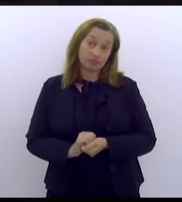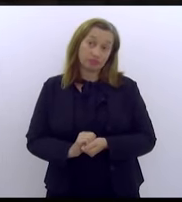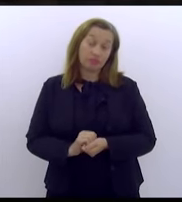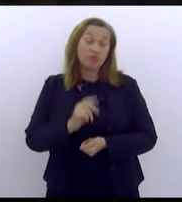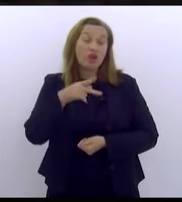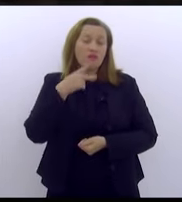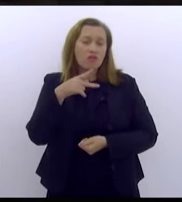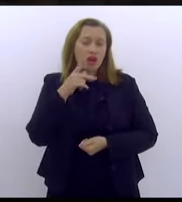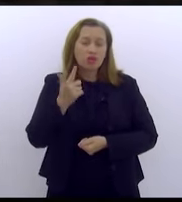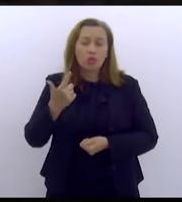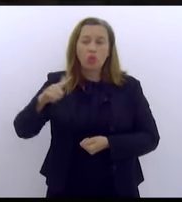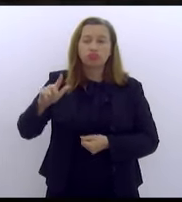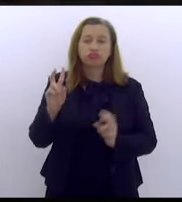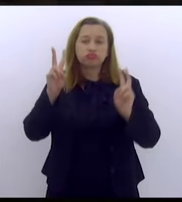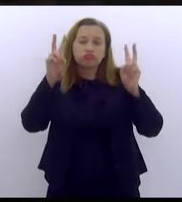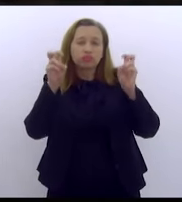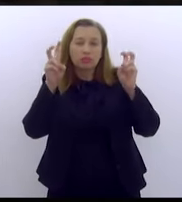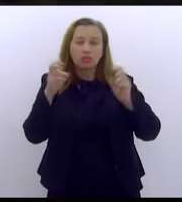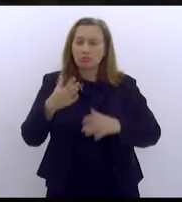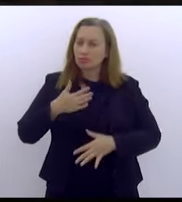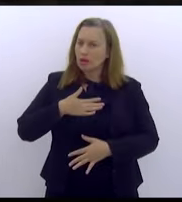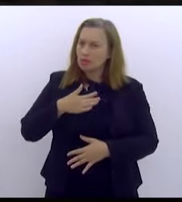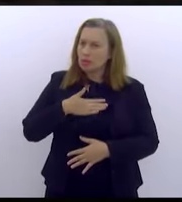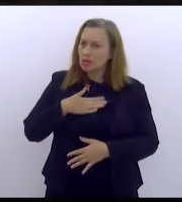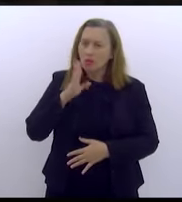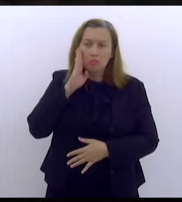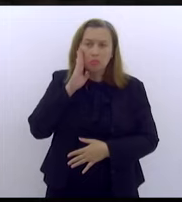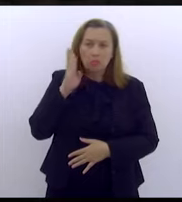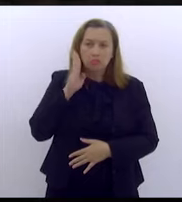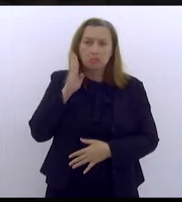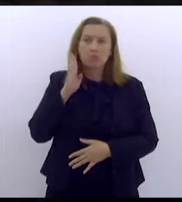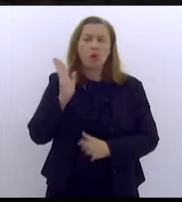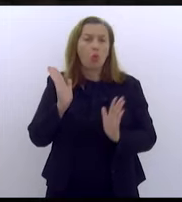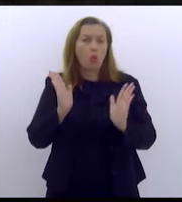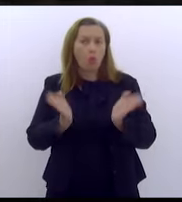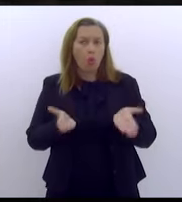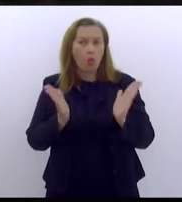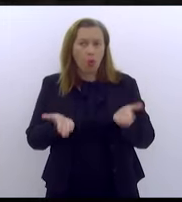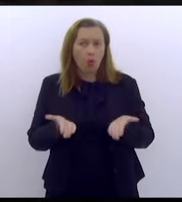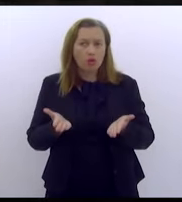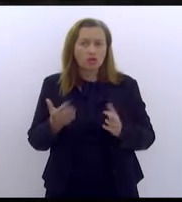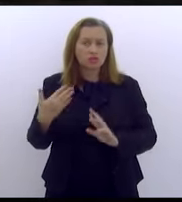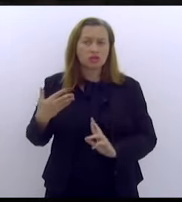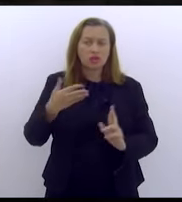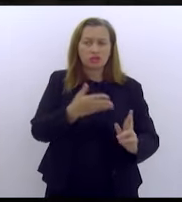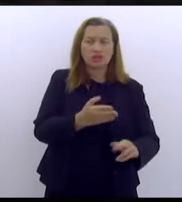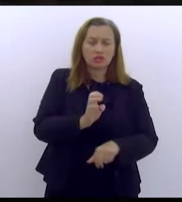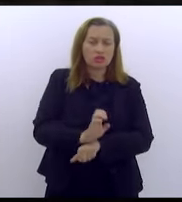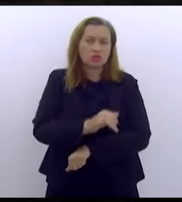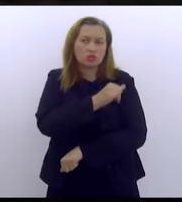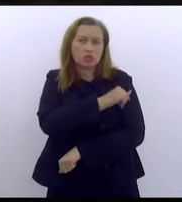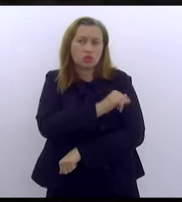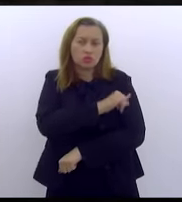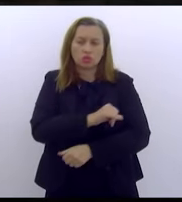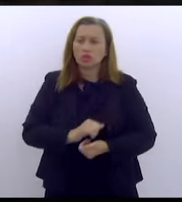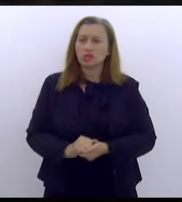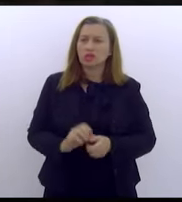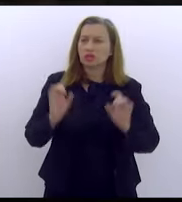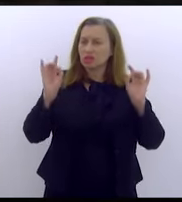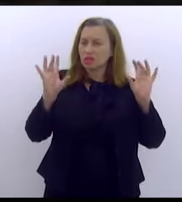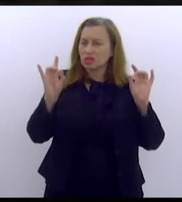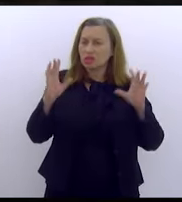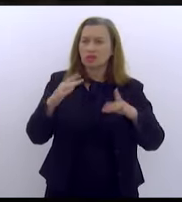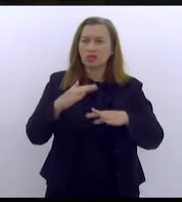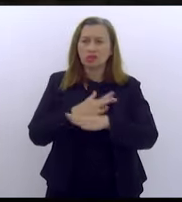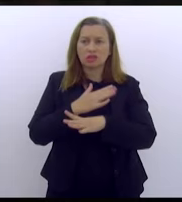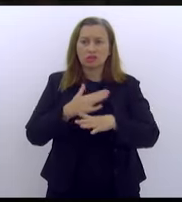falar aqui de um outro tema que, para mim, é central hoje na referência do Estado do Rio de Janeiro, em especial a cidade do